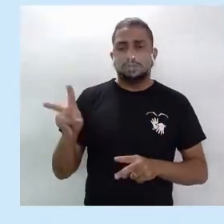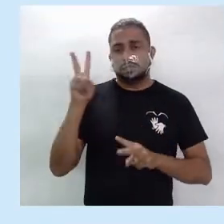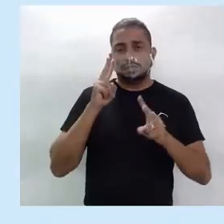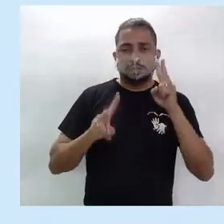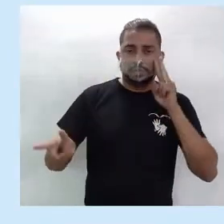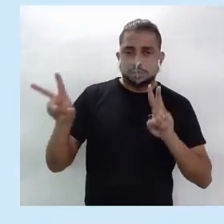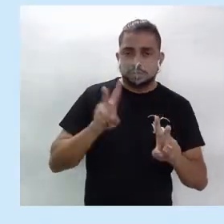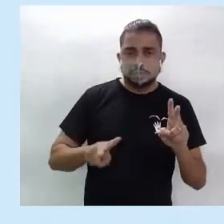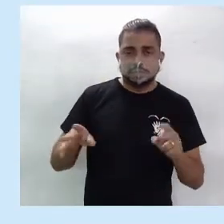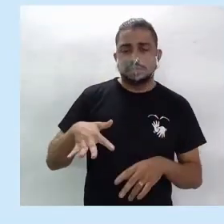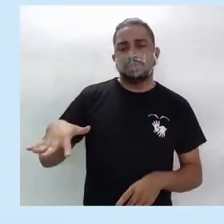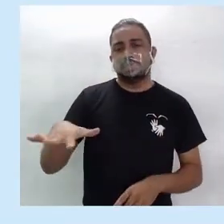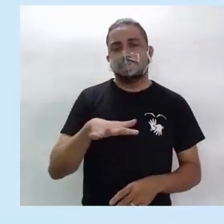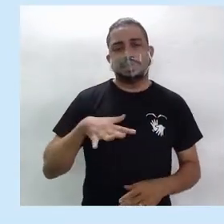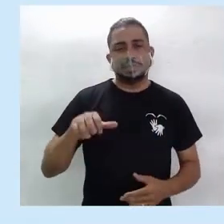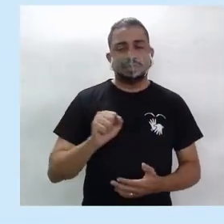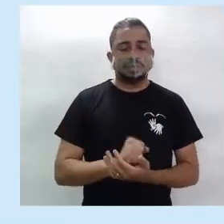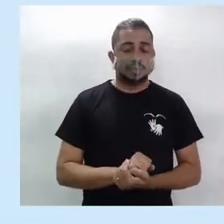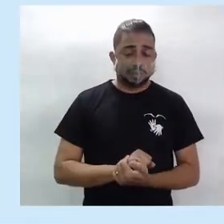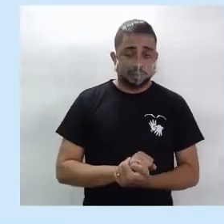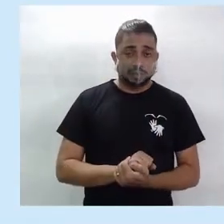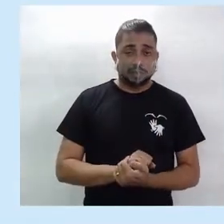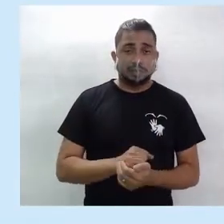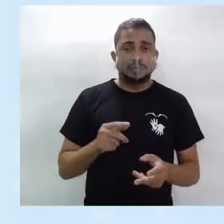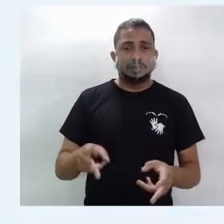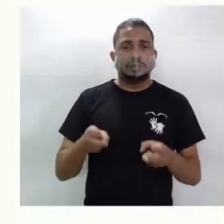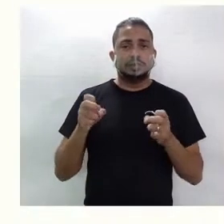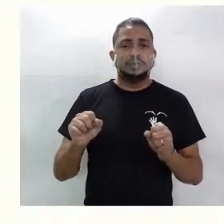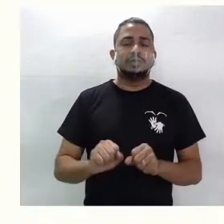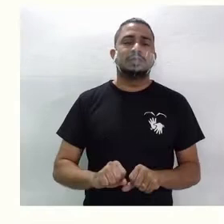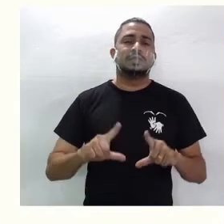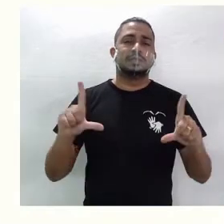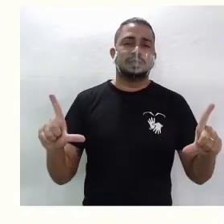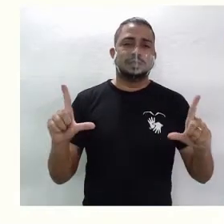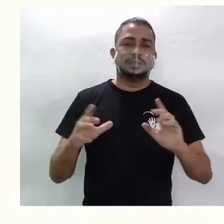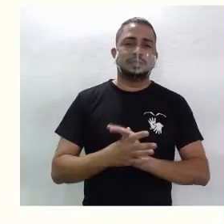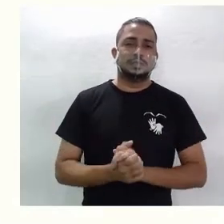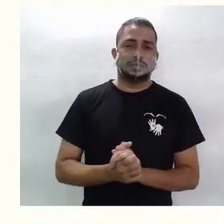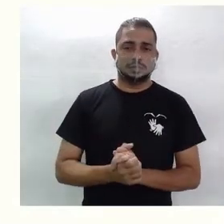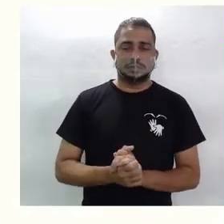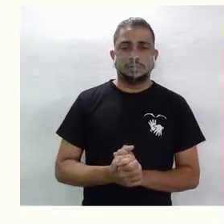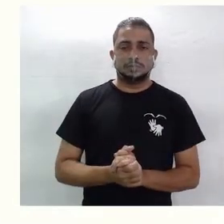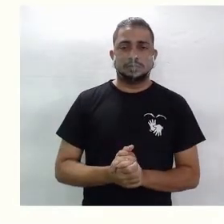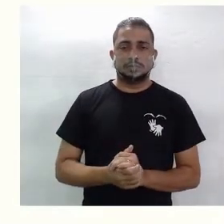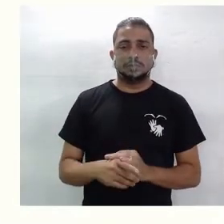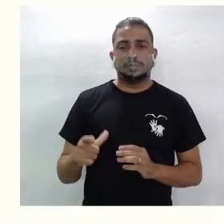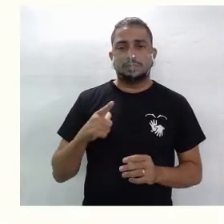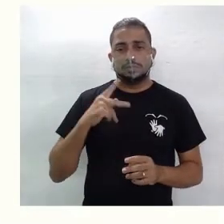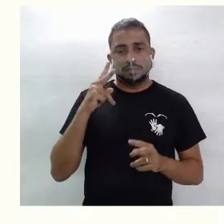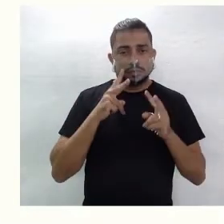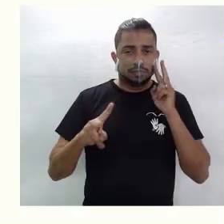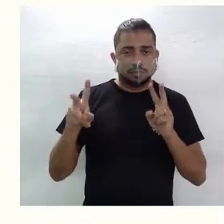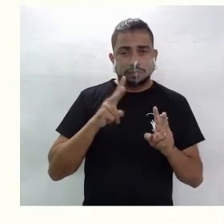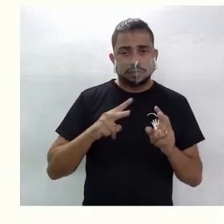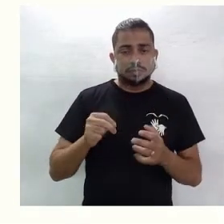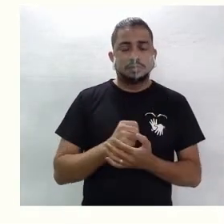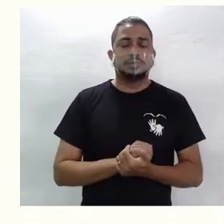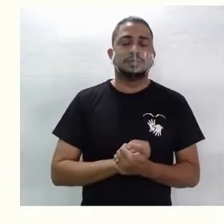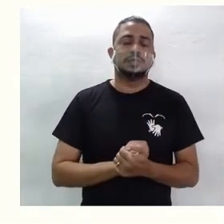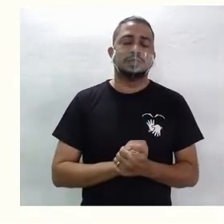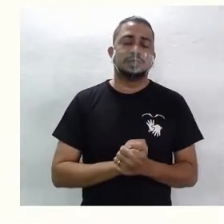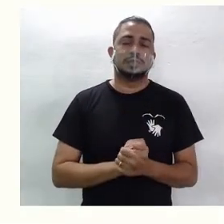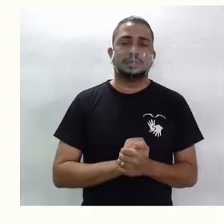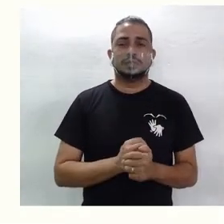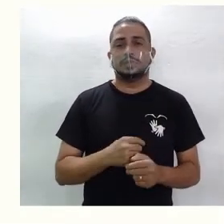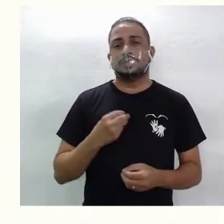visualização de ambientes, tá? Observa na tela mais uma vez, tá bom? Por favor. A gente está vendo aí, tá? O estudo sobre mapas. Então a gente